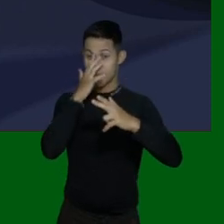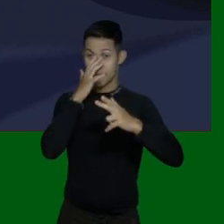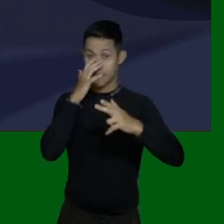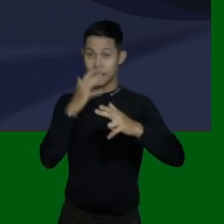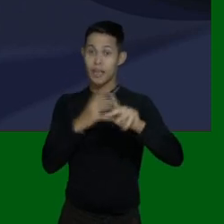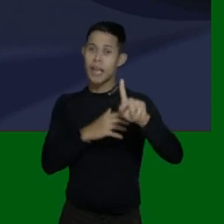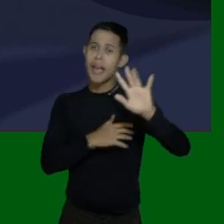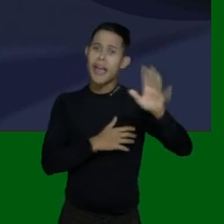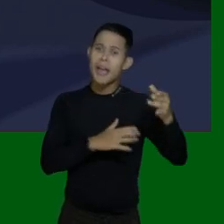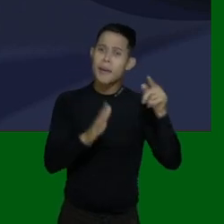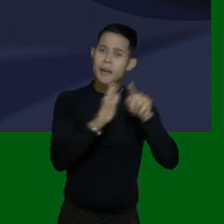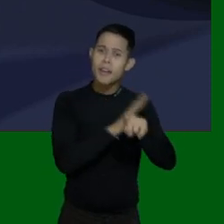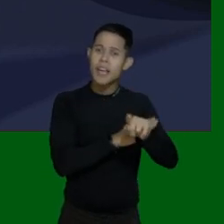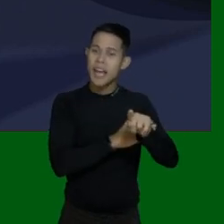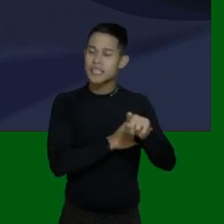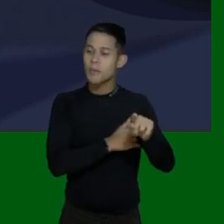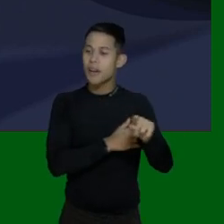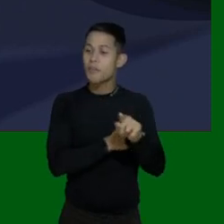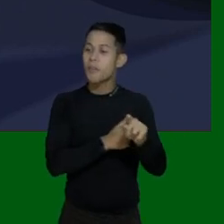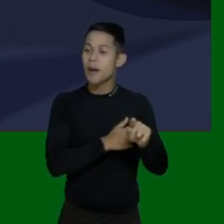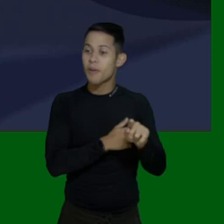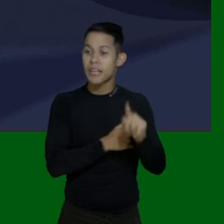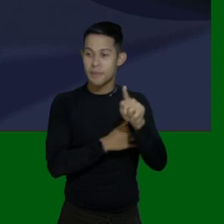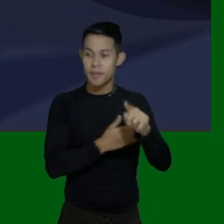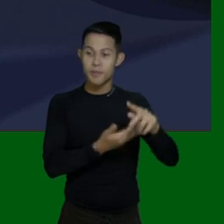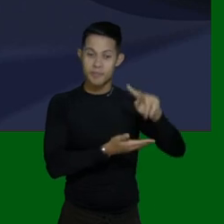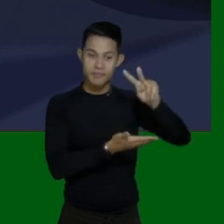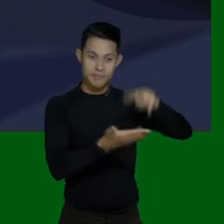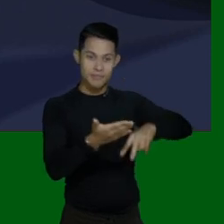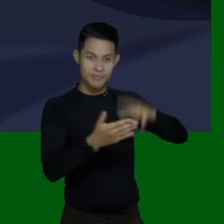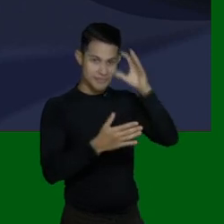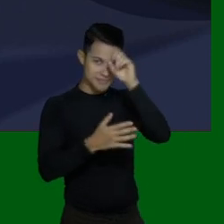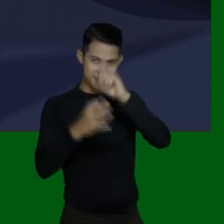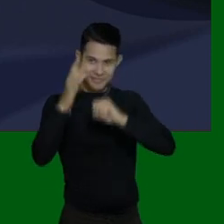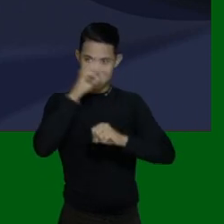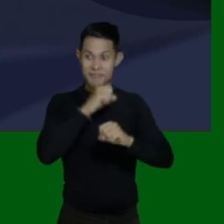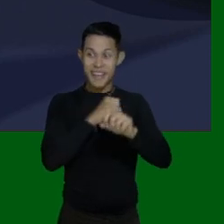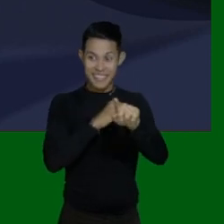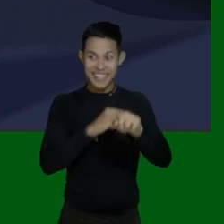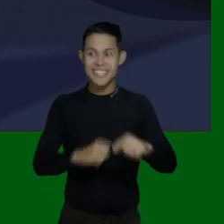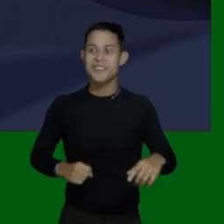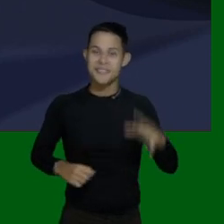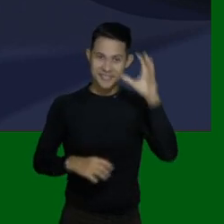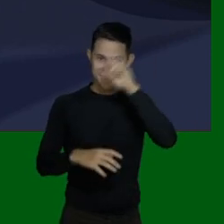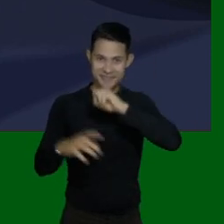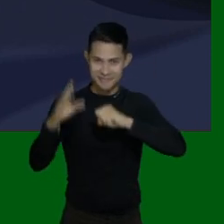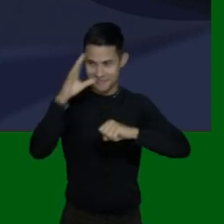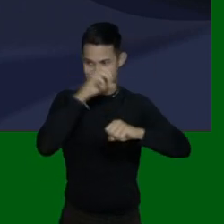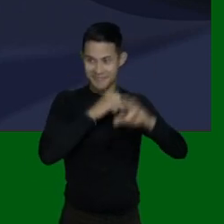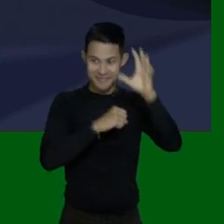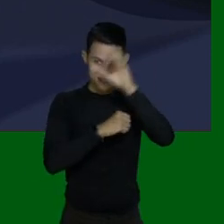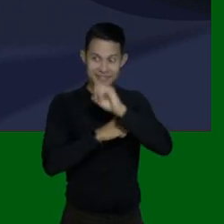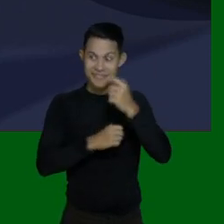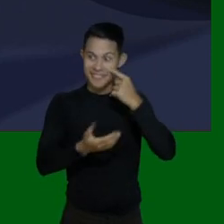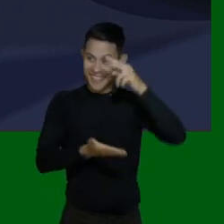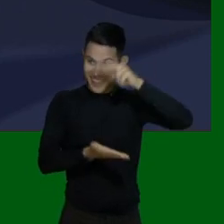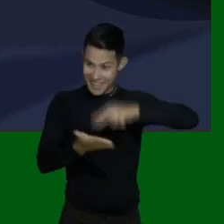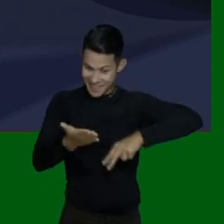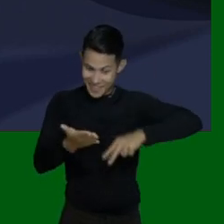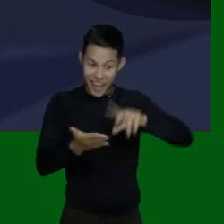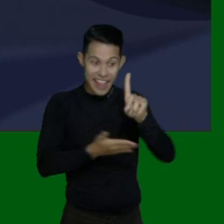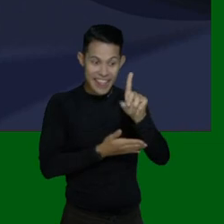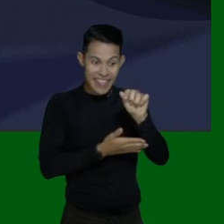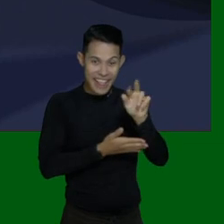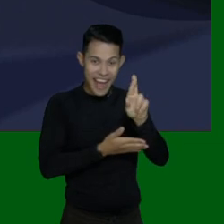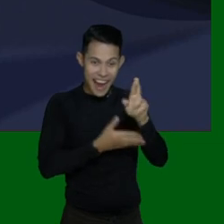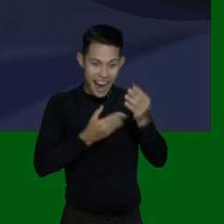ler Ah ele aprendeu muita coisa ele ele ele leu Bá Ele leu dá ele